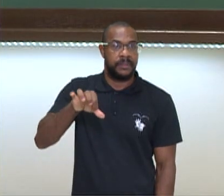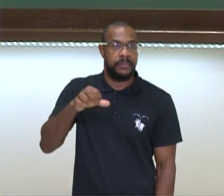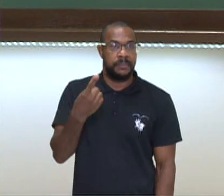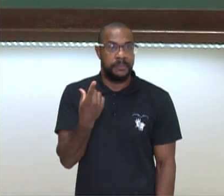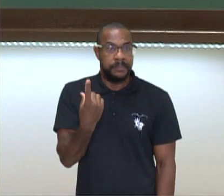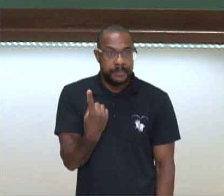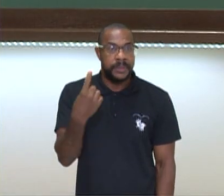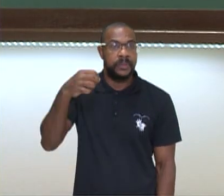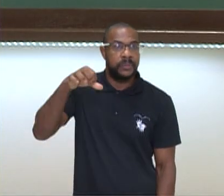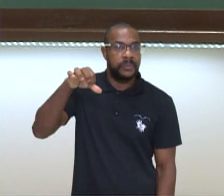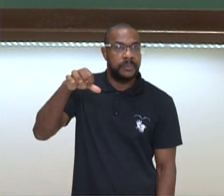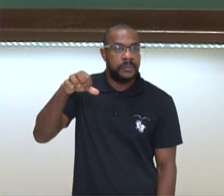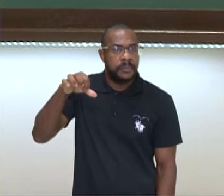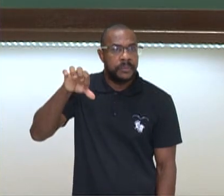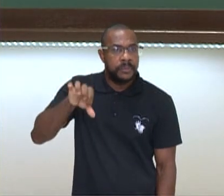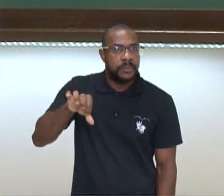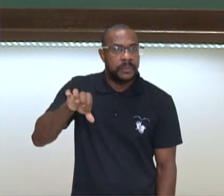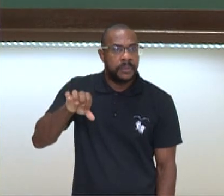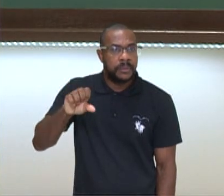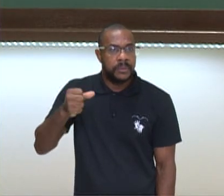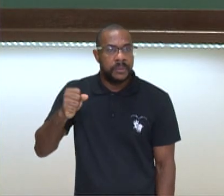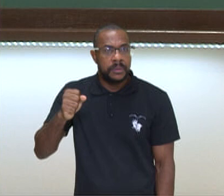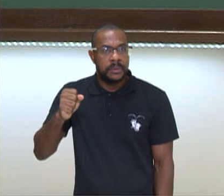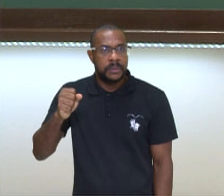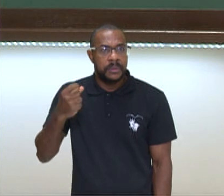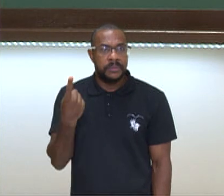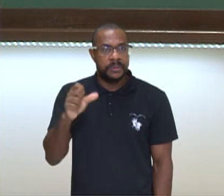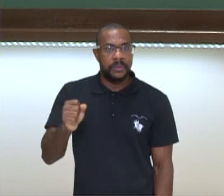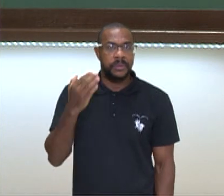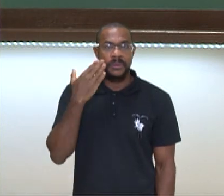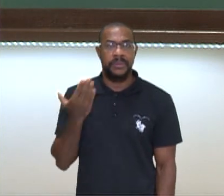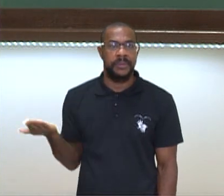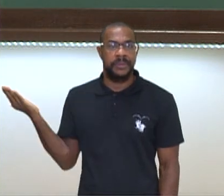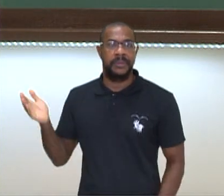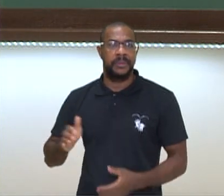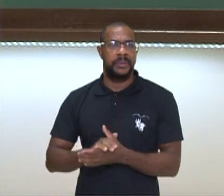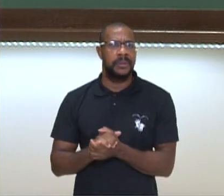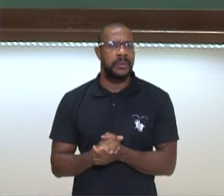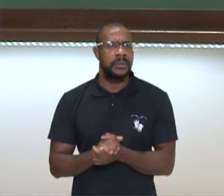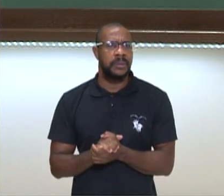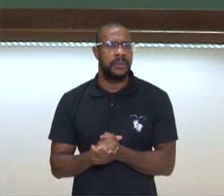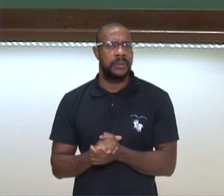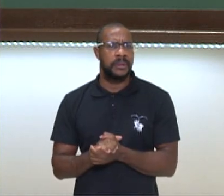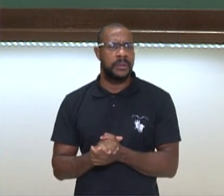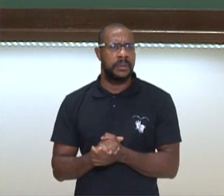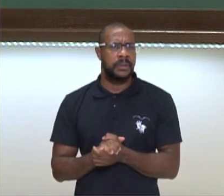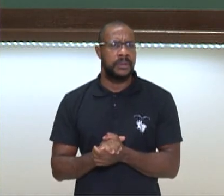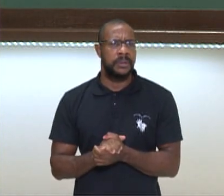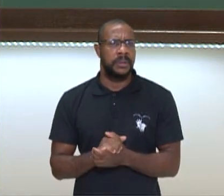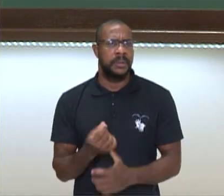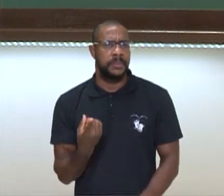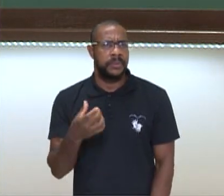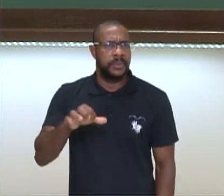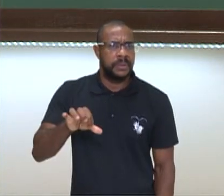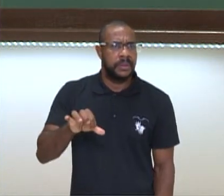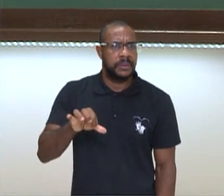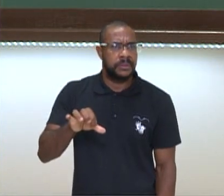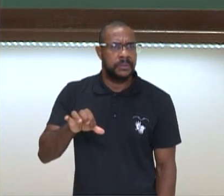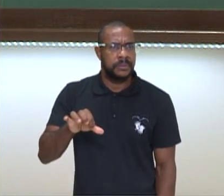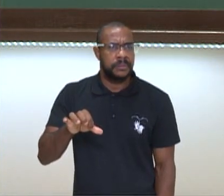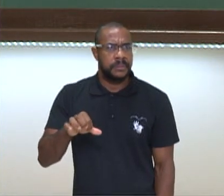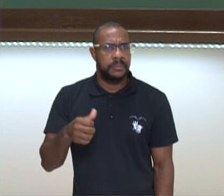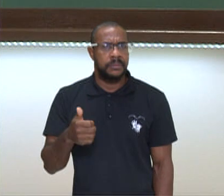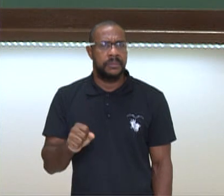né? Olavo Bilac deu preferência às formas fixas do lerismo. O que é uma forma fixa? É um